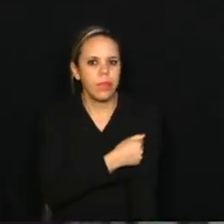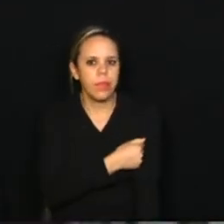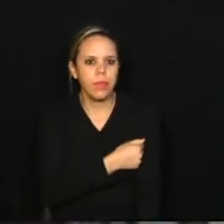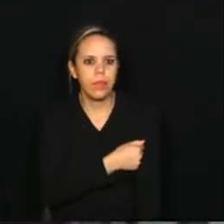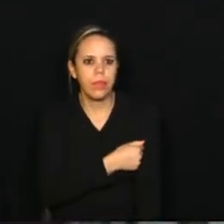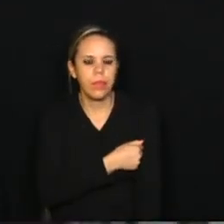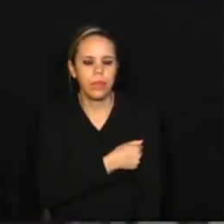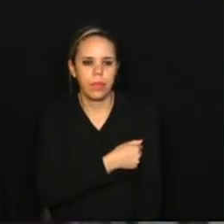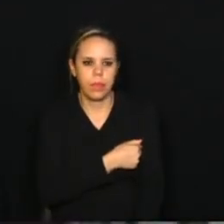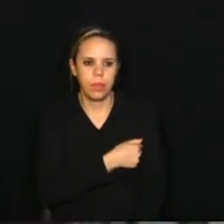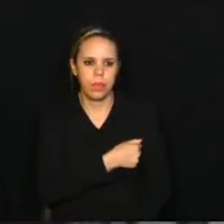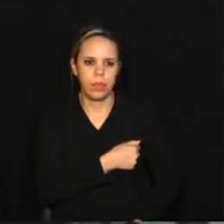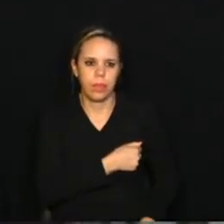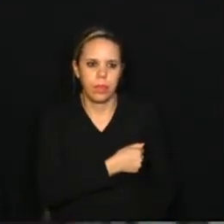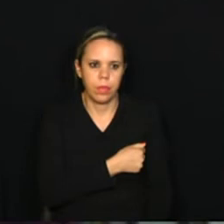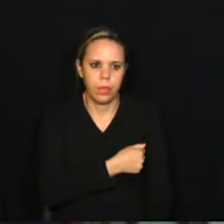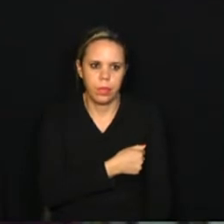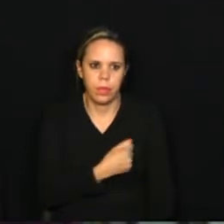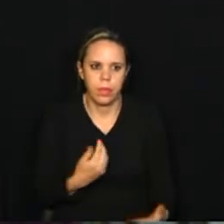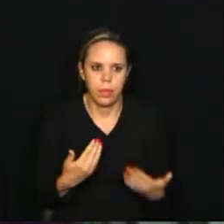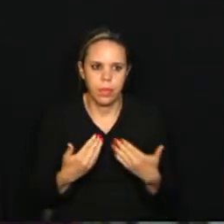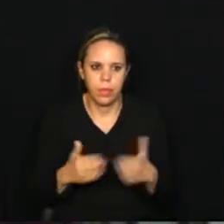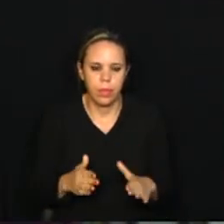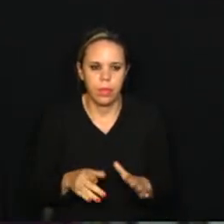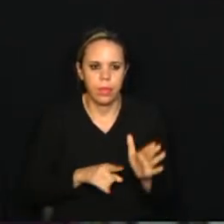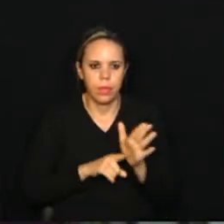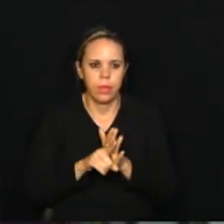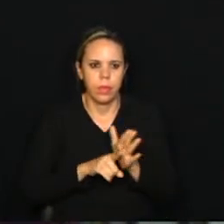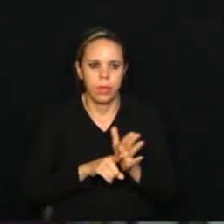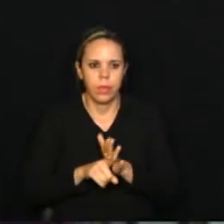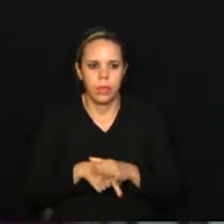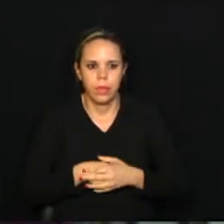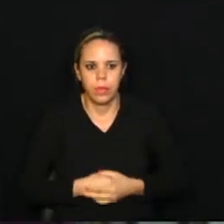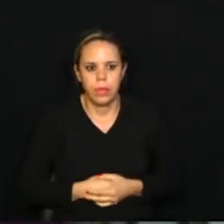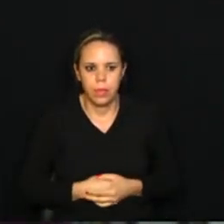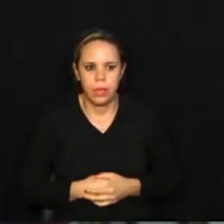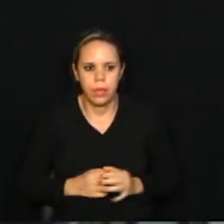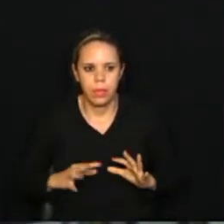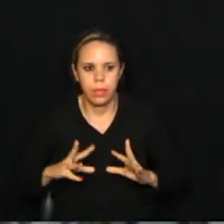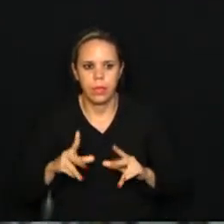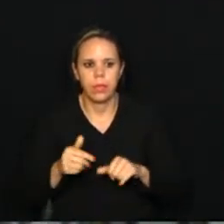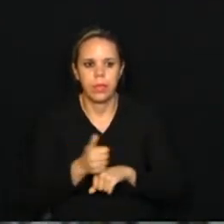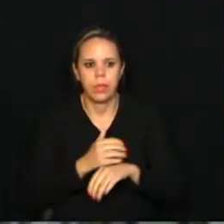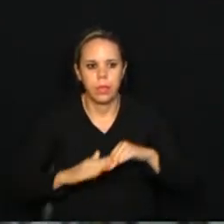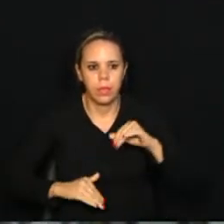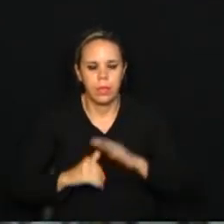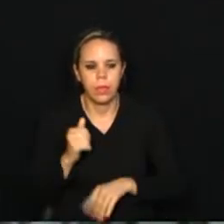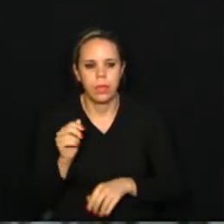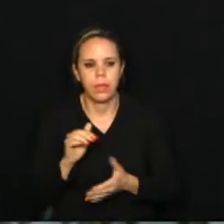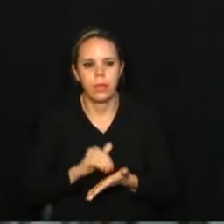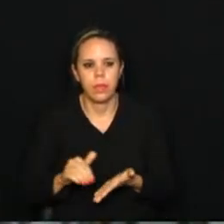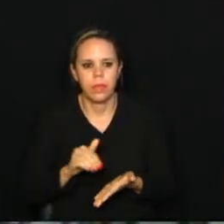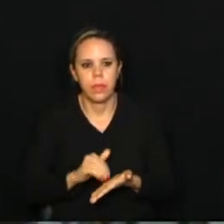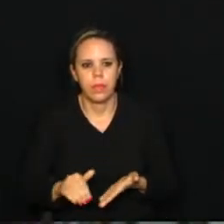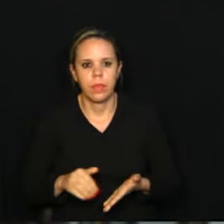e abrimos uma consulta a todos os profissionais da Secretaria